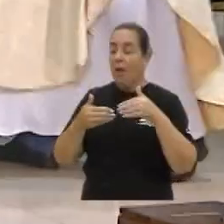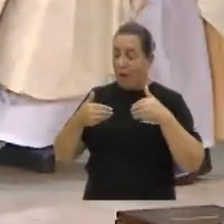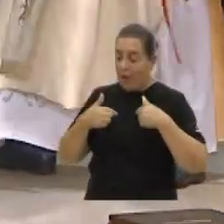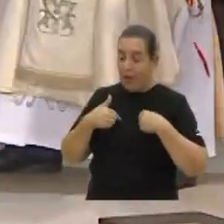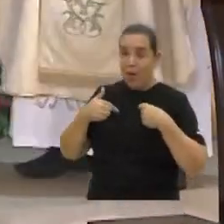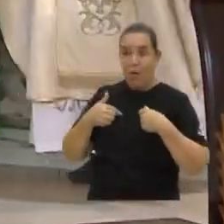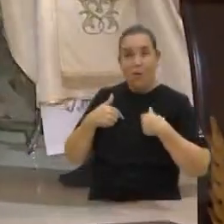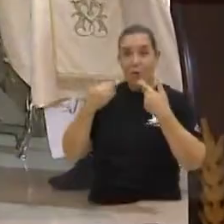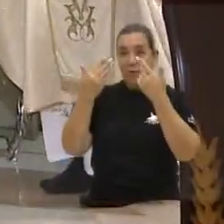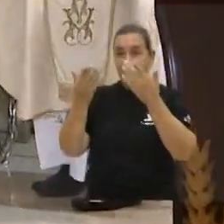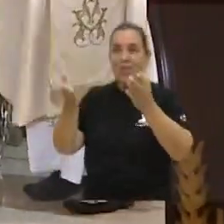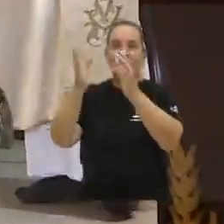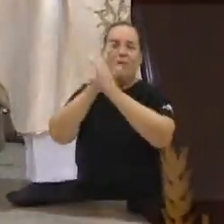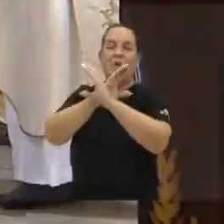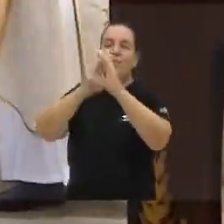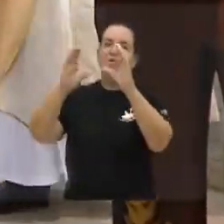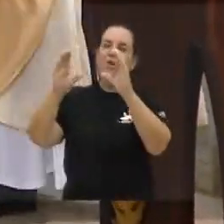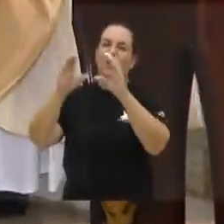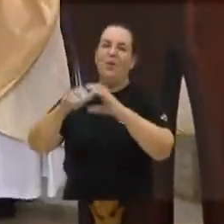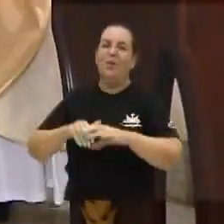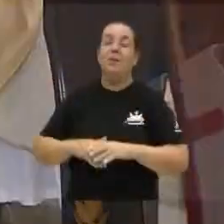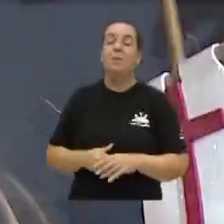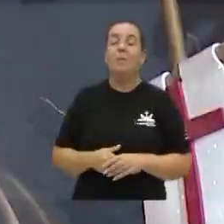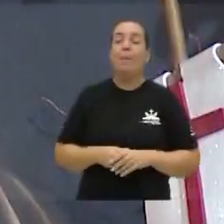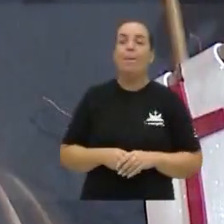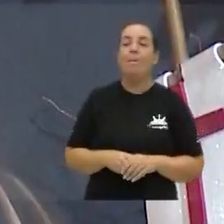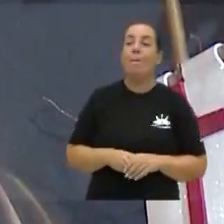Jesus, eu confio em